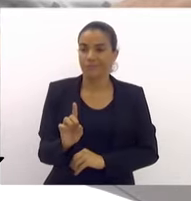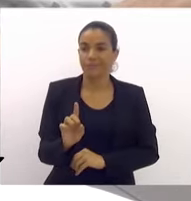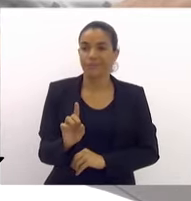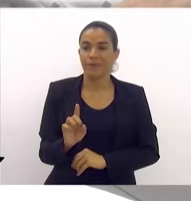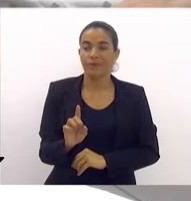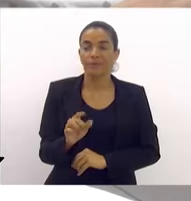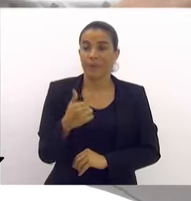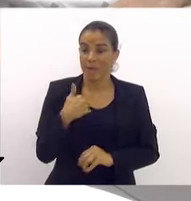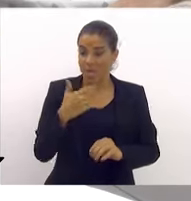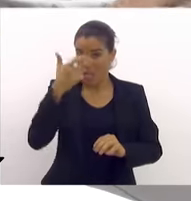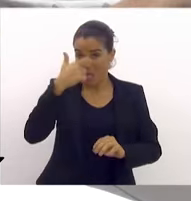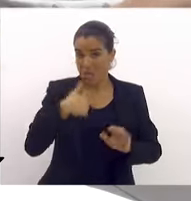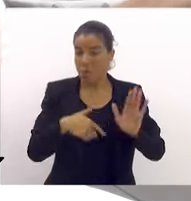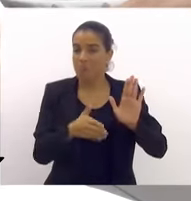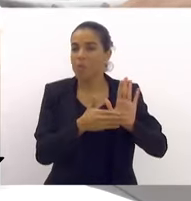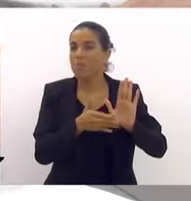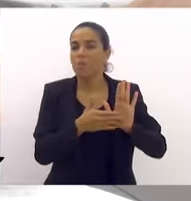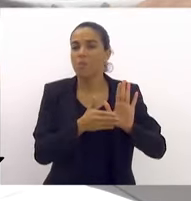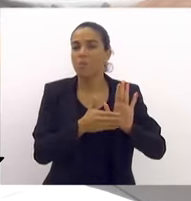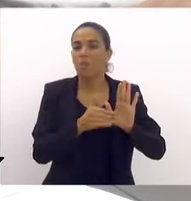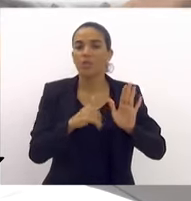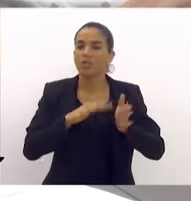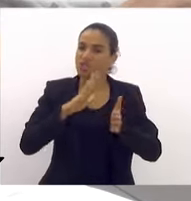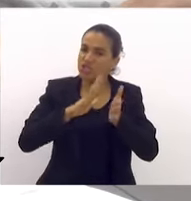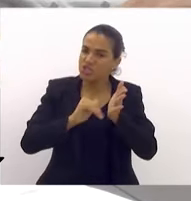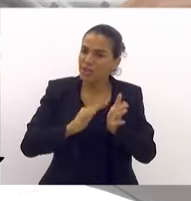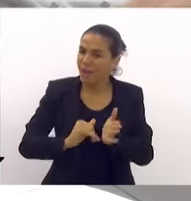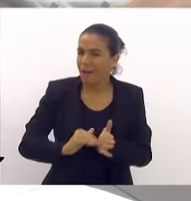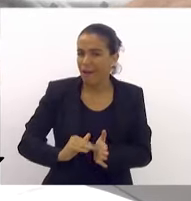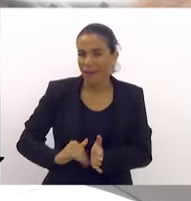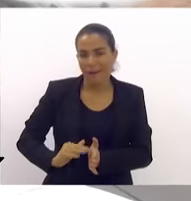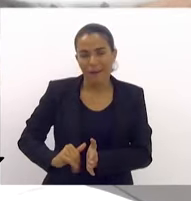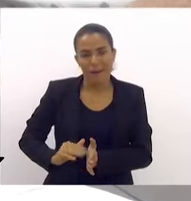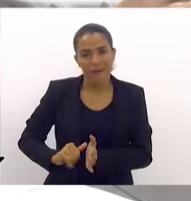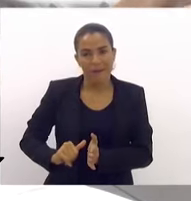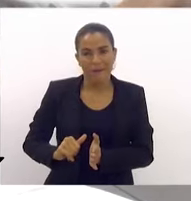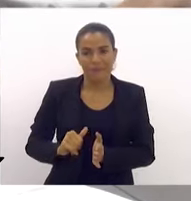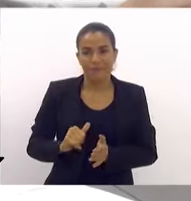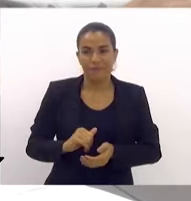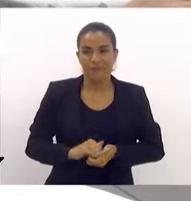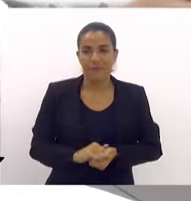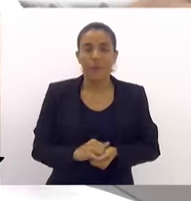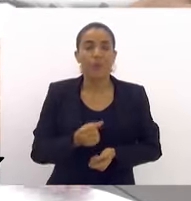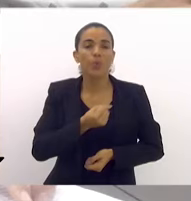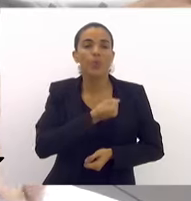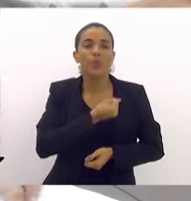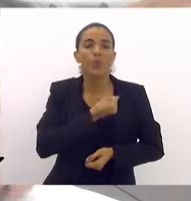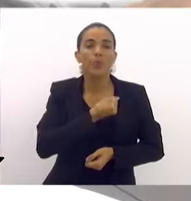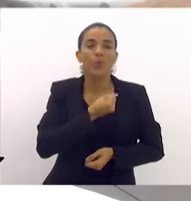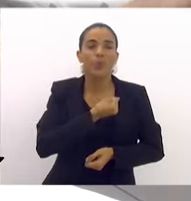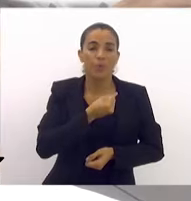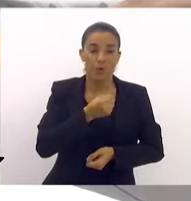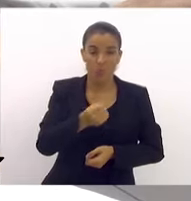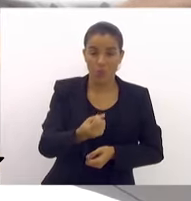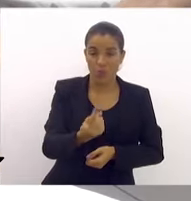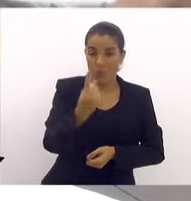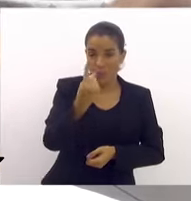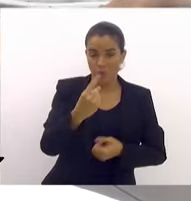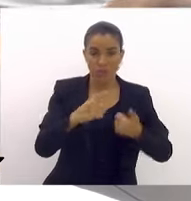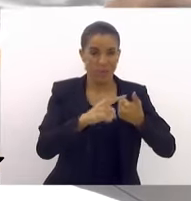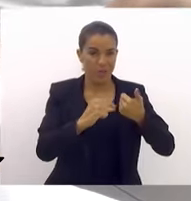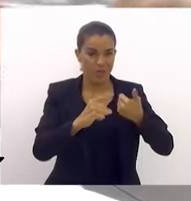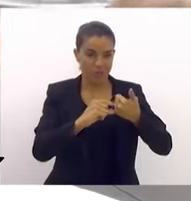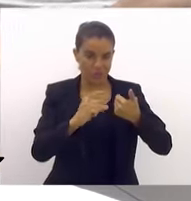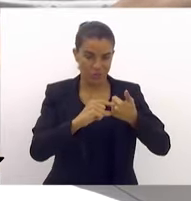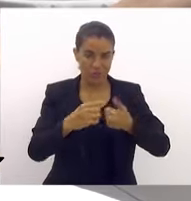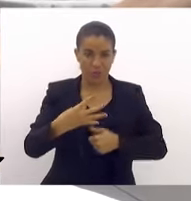Eu proponho a gente tirar isso tudo. Olha aqui o item 1 do artigo